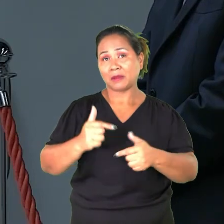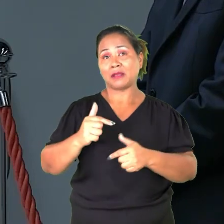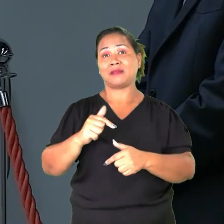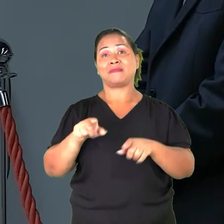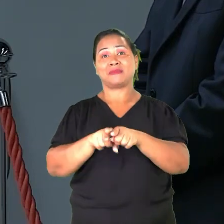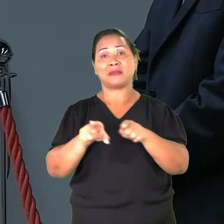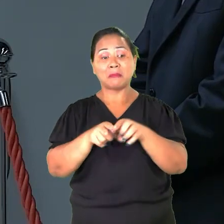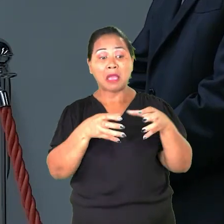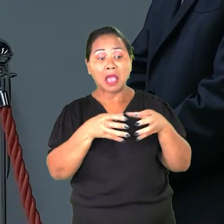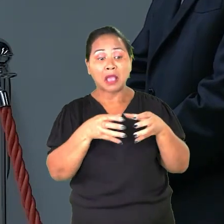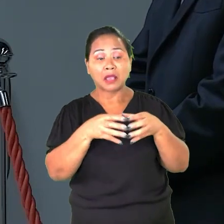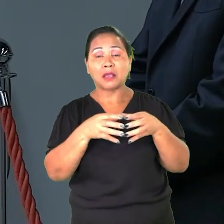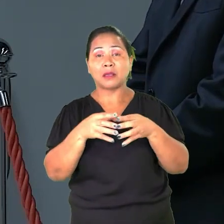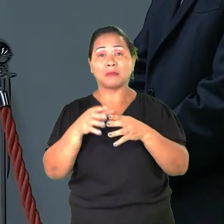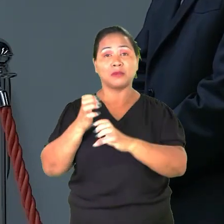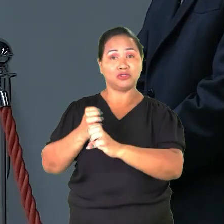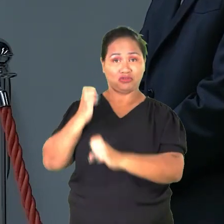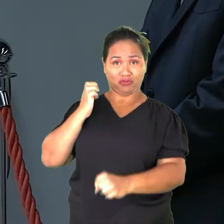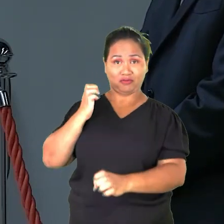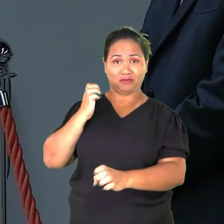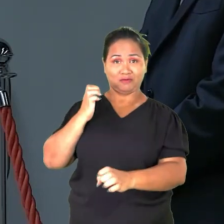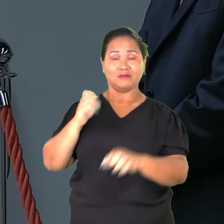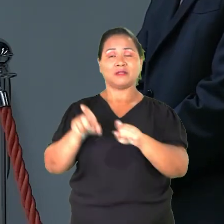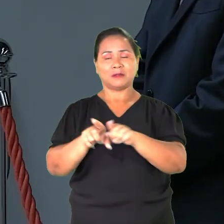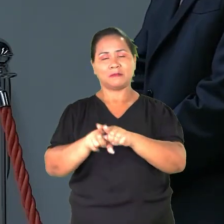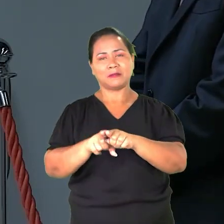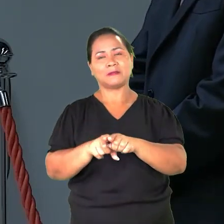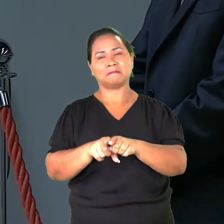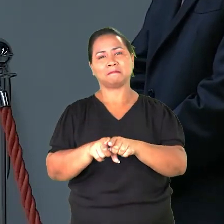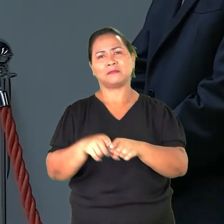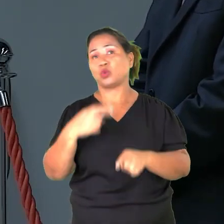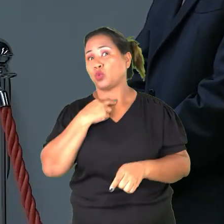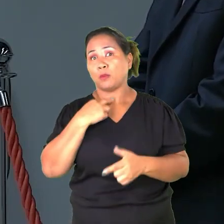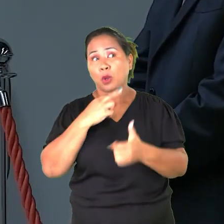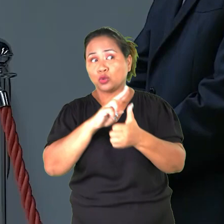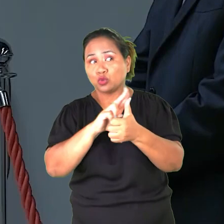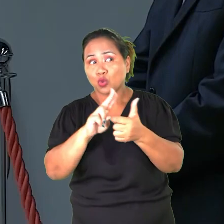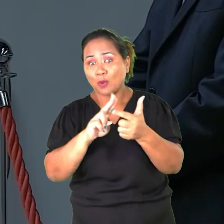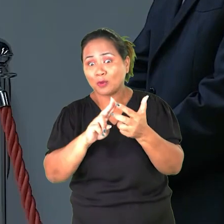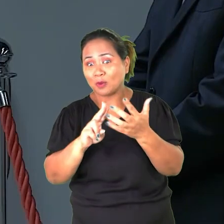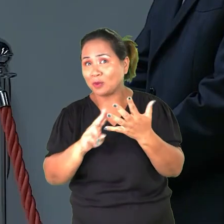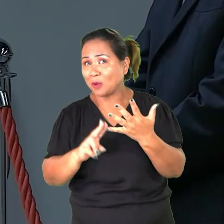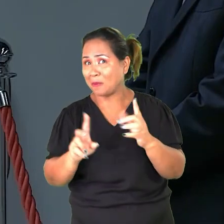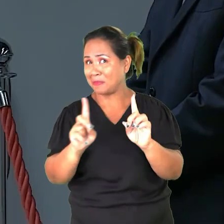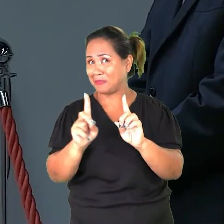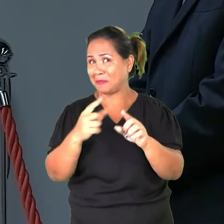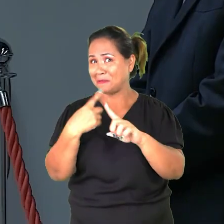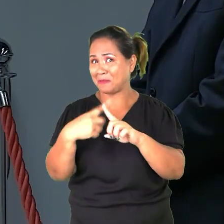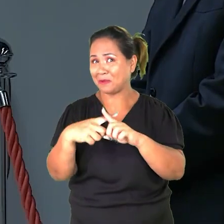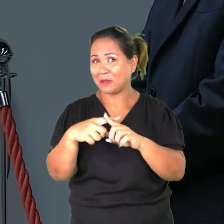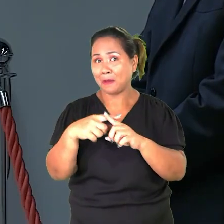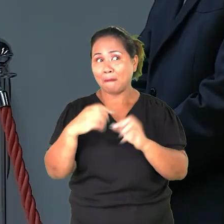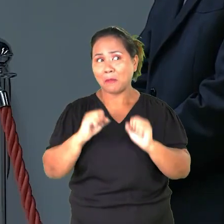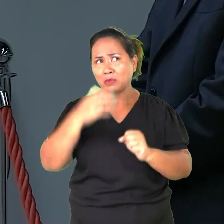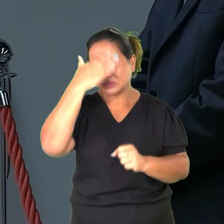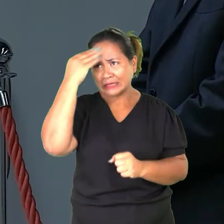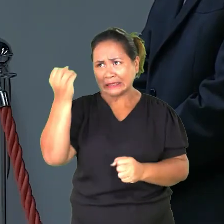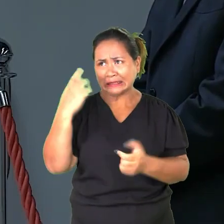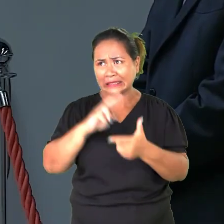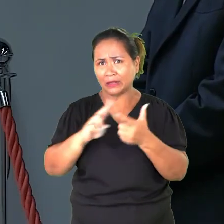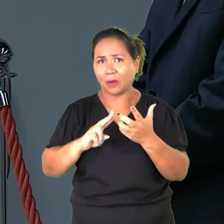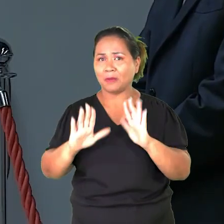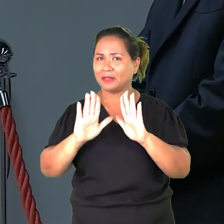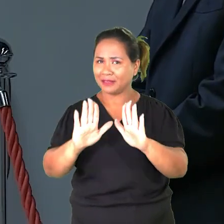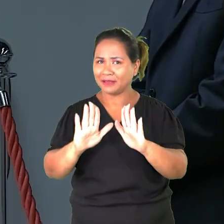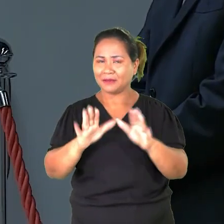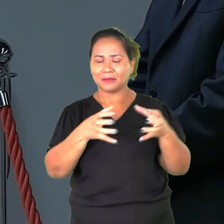área de engenharia. Eu não vou aqui cometer a gafe de deixar de mencionar alguém, por isso que eu vou citar as unidades. A própria Secretaria